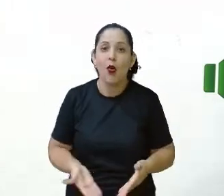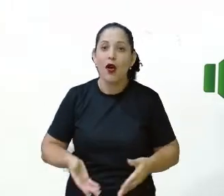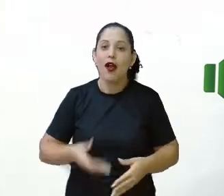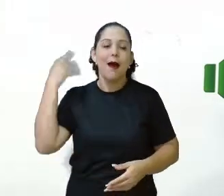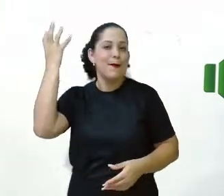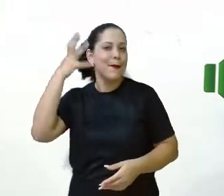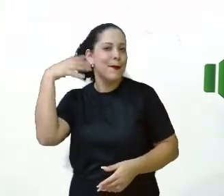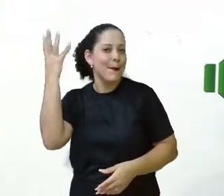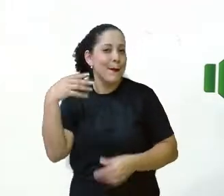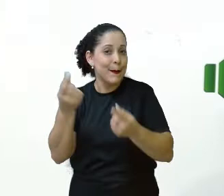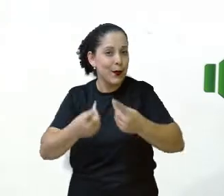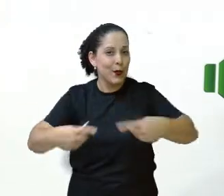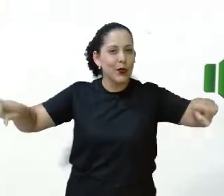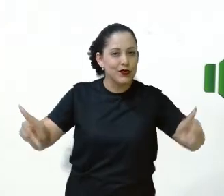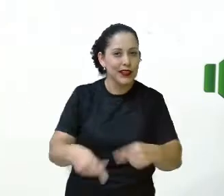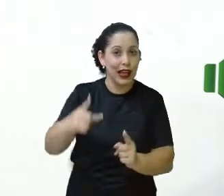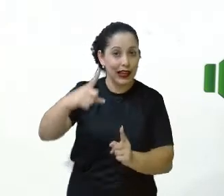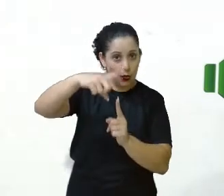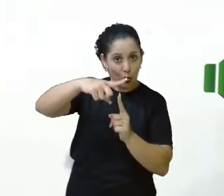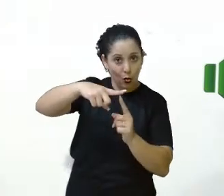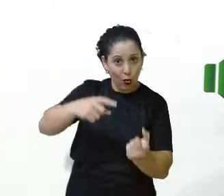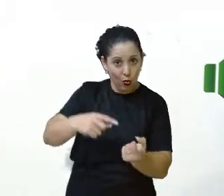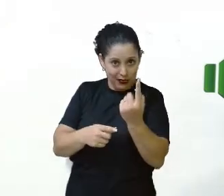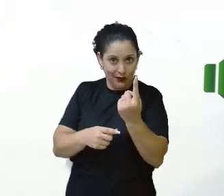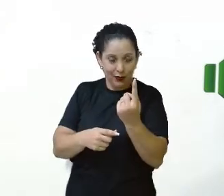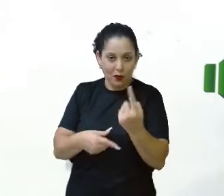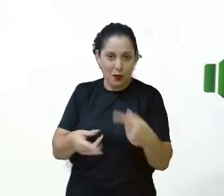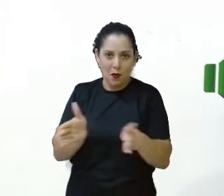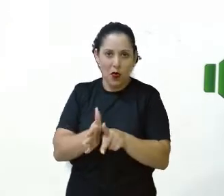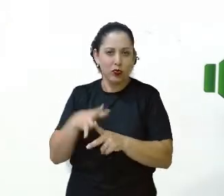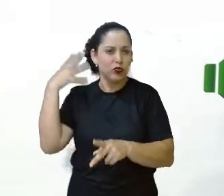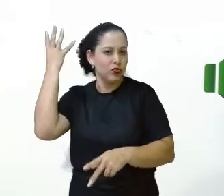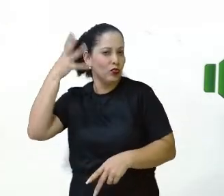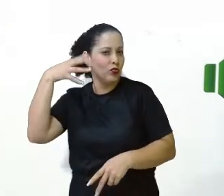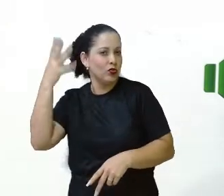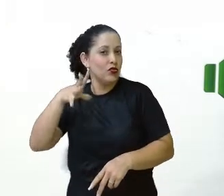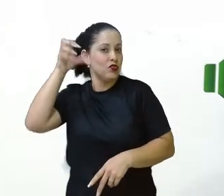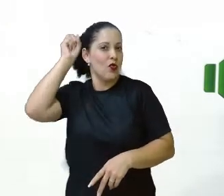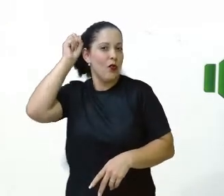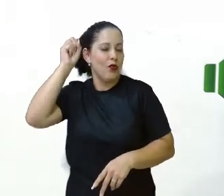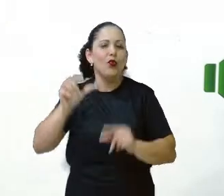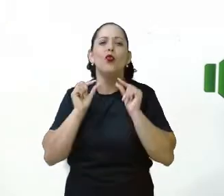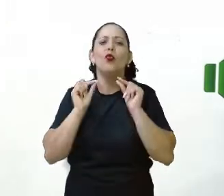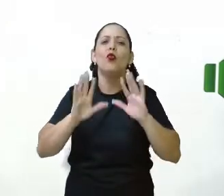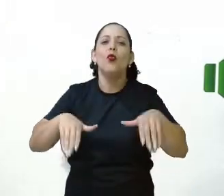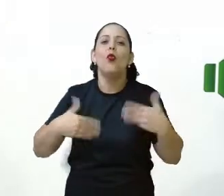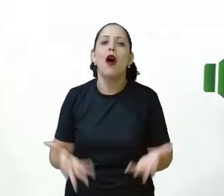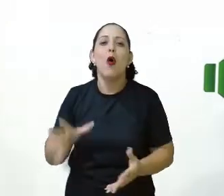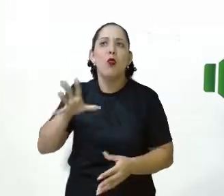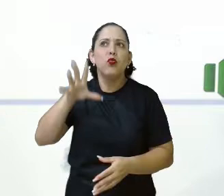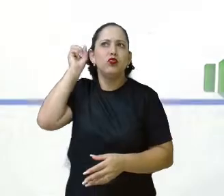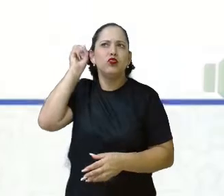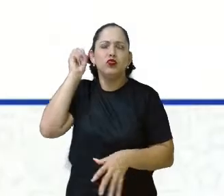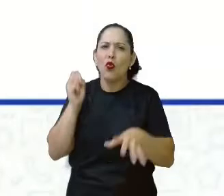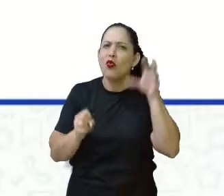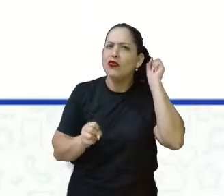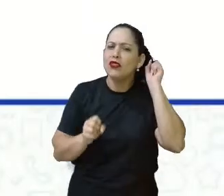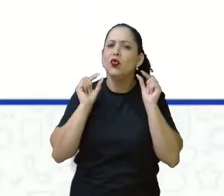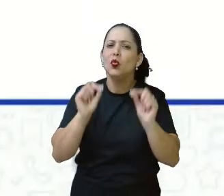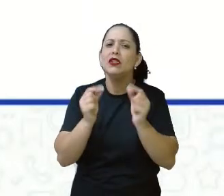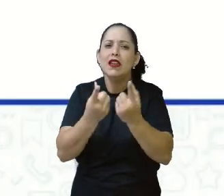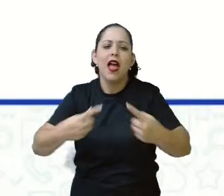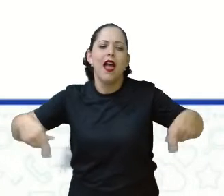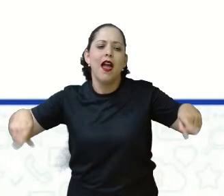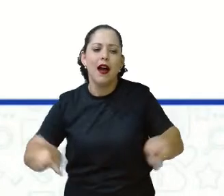um tipo de som, tá? Um tipo específico de som. E que tipo é esse? O que é esse som? O que é a